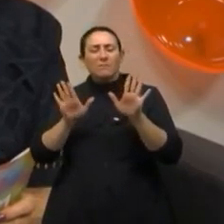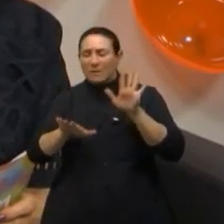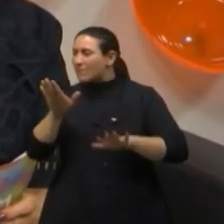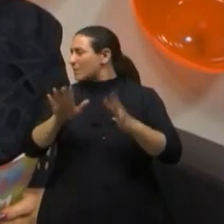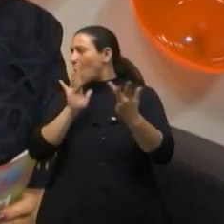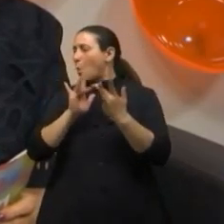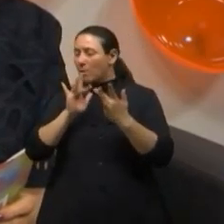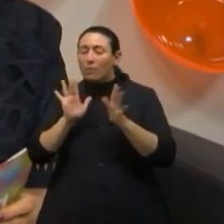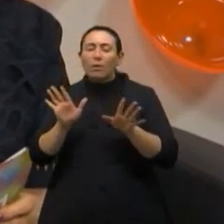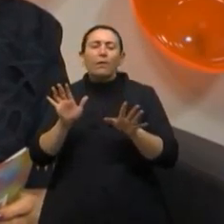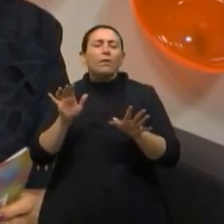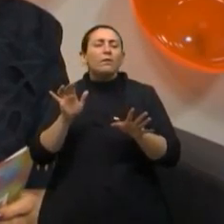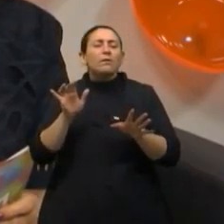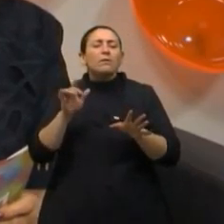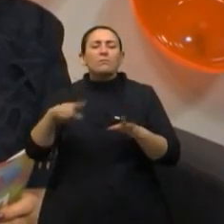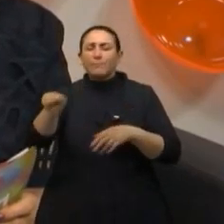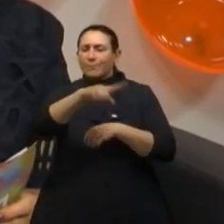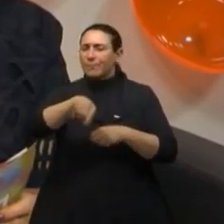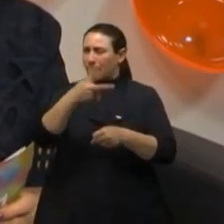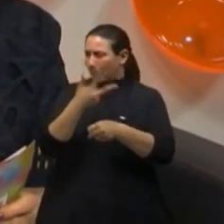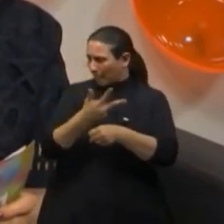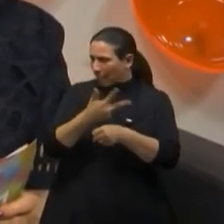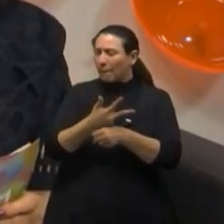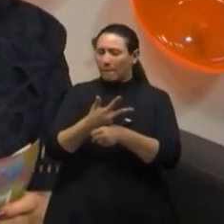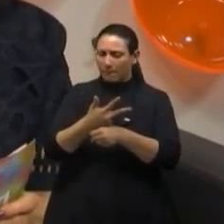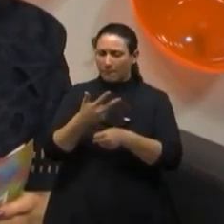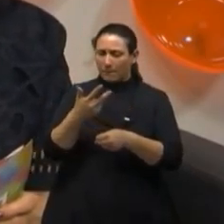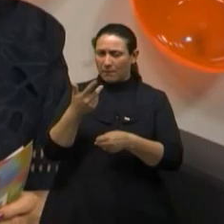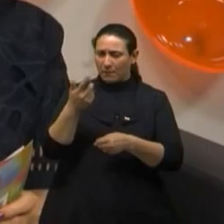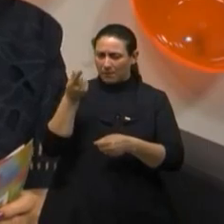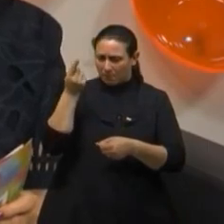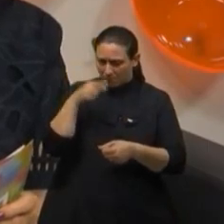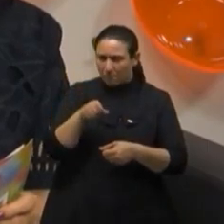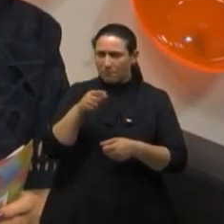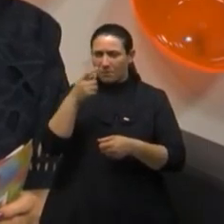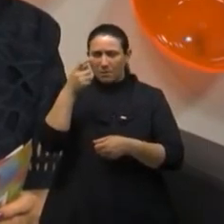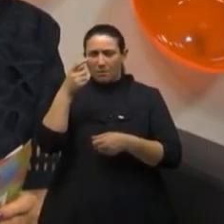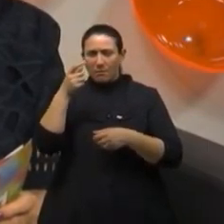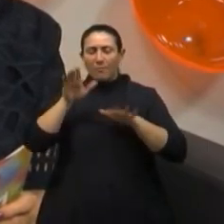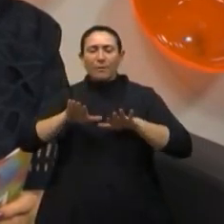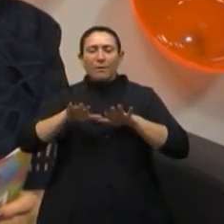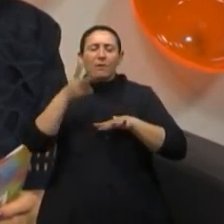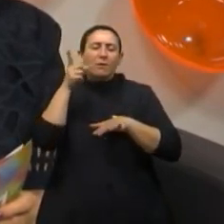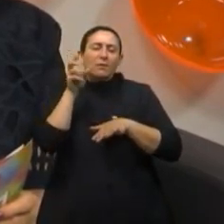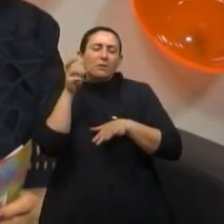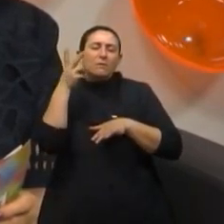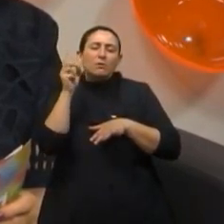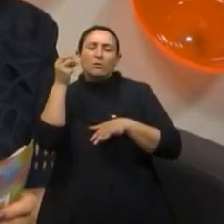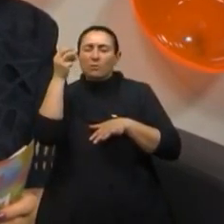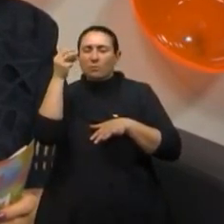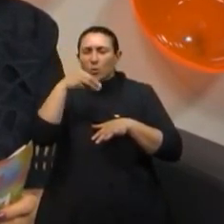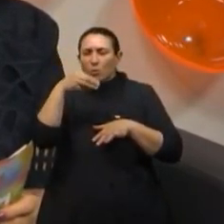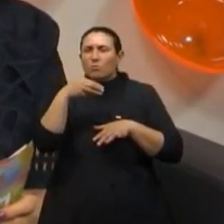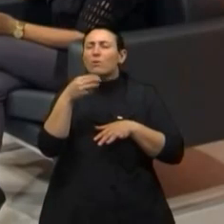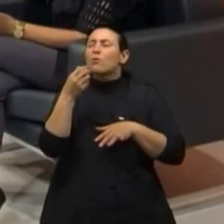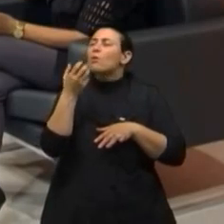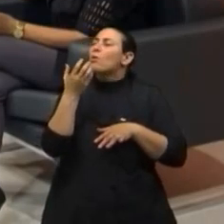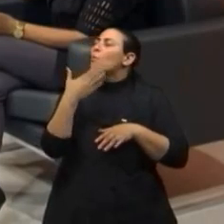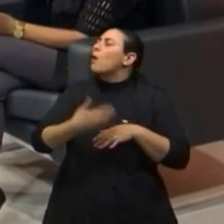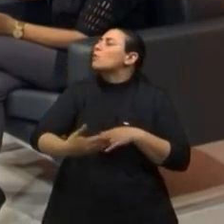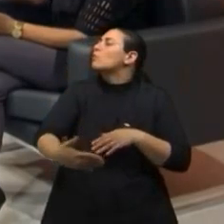essa essa questão pros idosos ficar esses minutos quantas vezes na semana 15 a 20 minutos